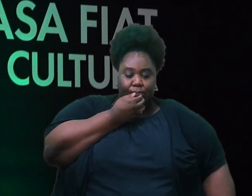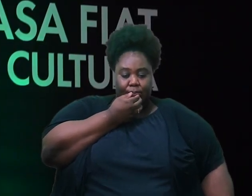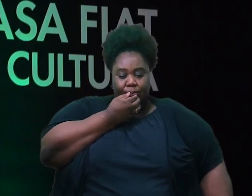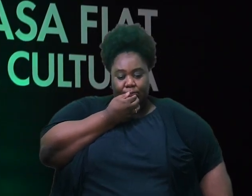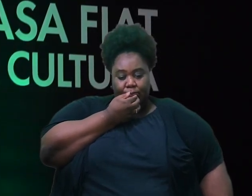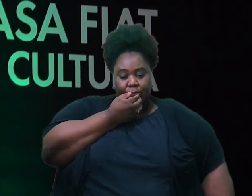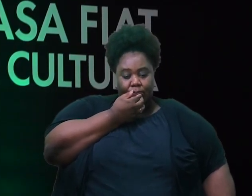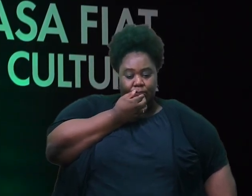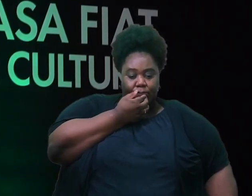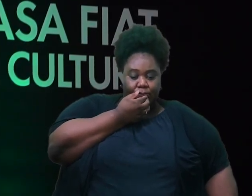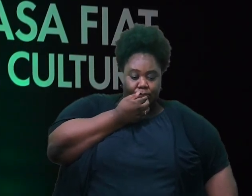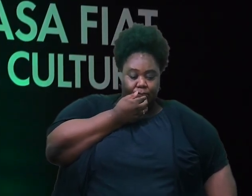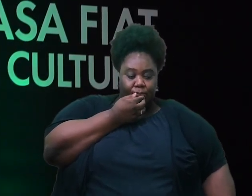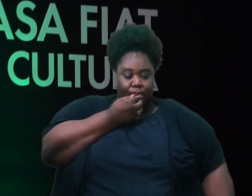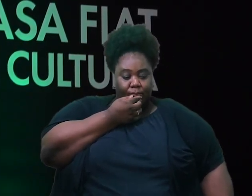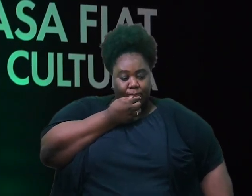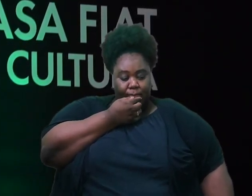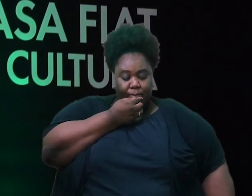Tilelê,